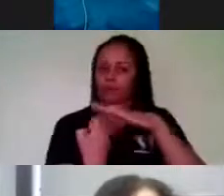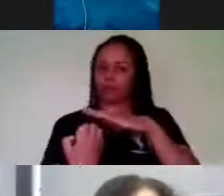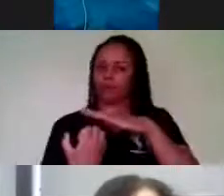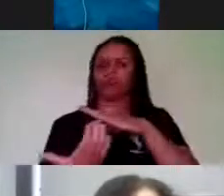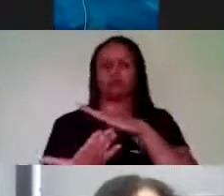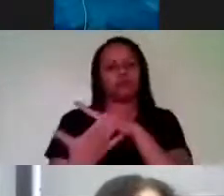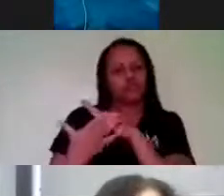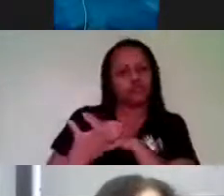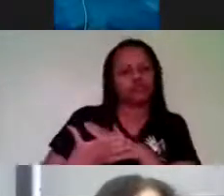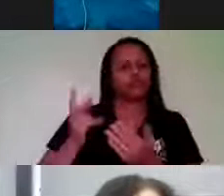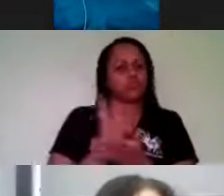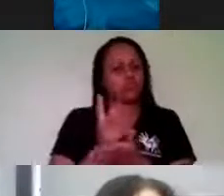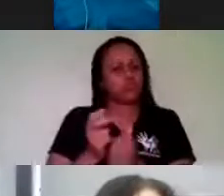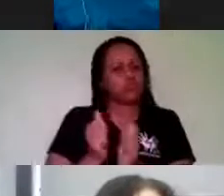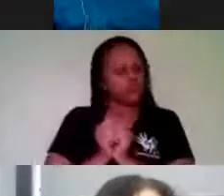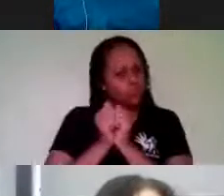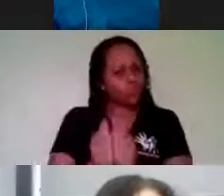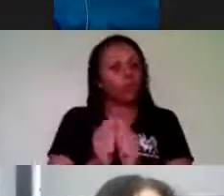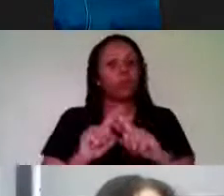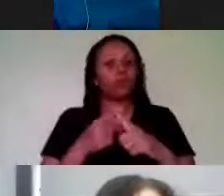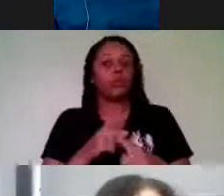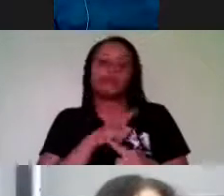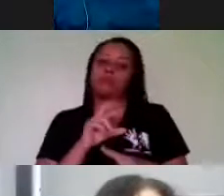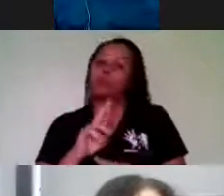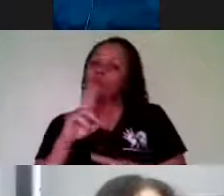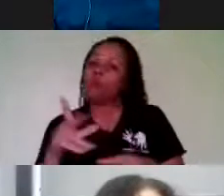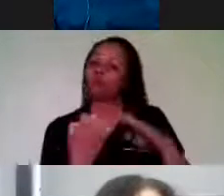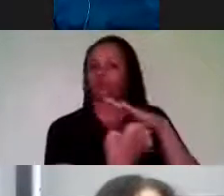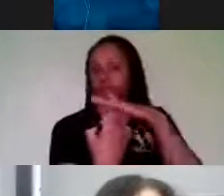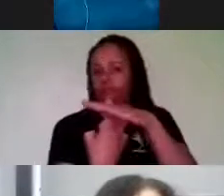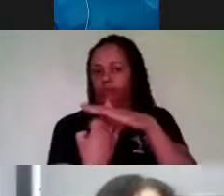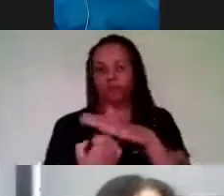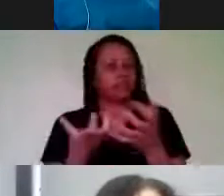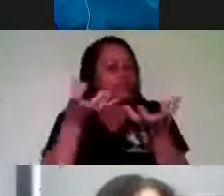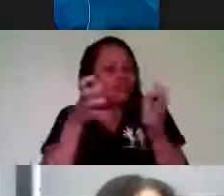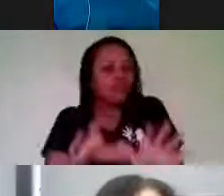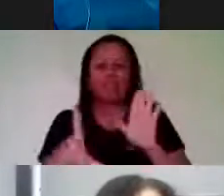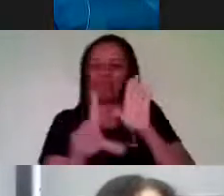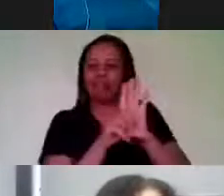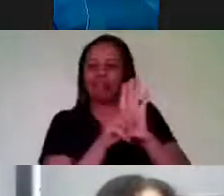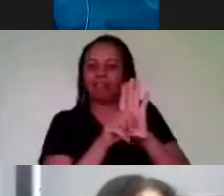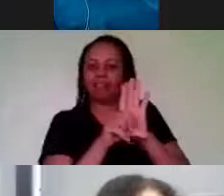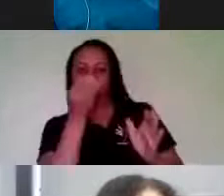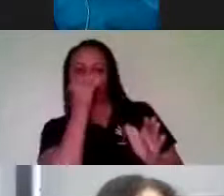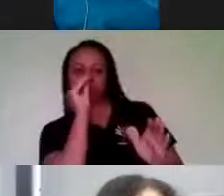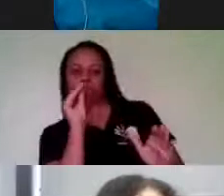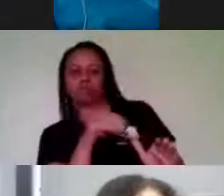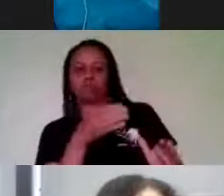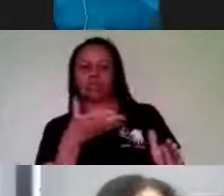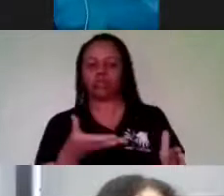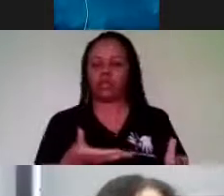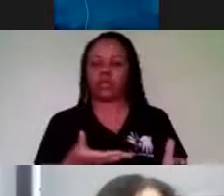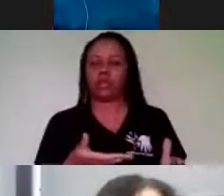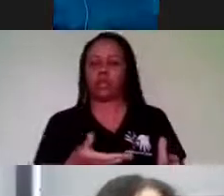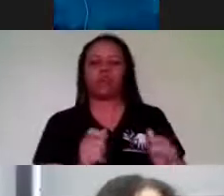também, mas existem setores que não querem, né, cumprir essa lei, falam até em reservar dinheiro